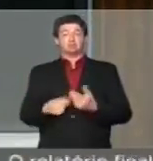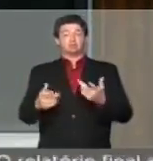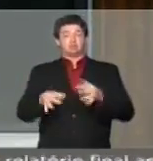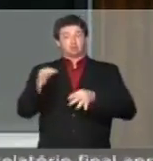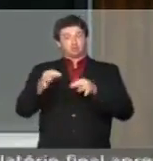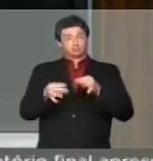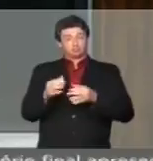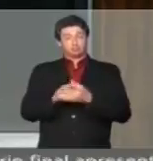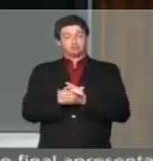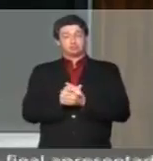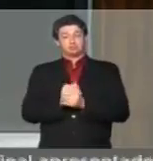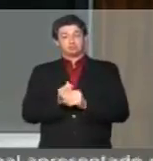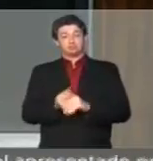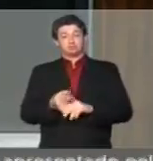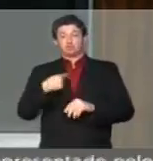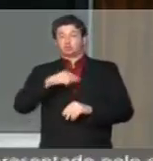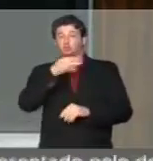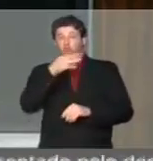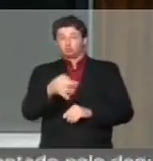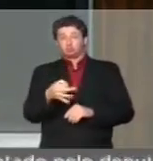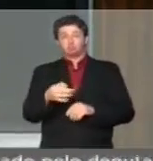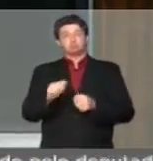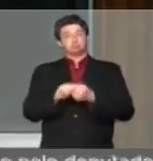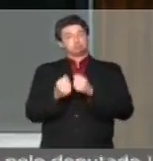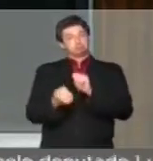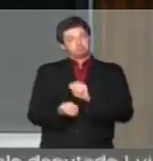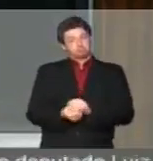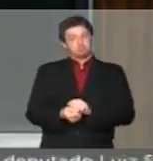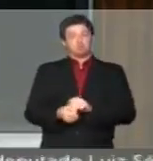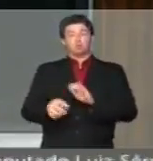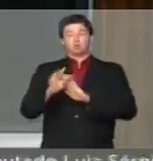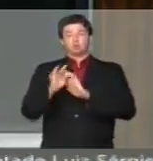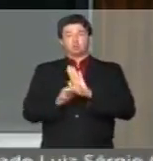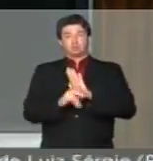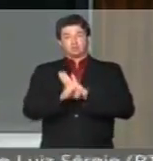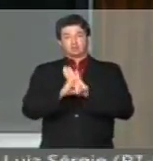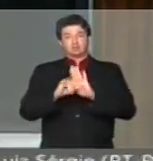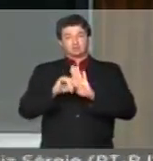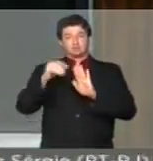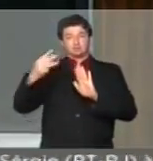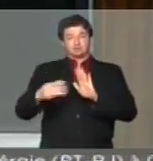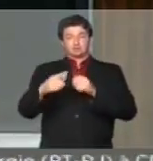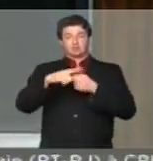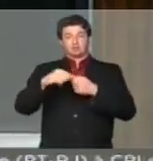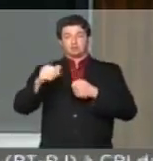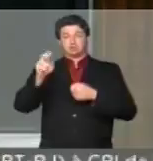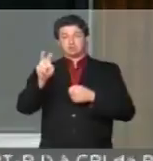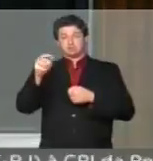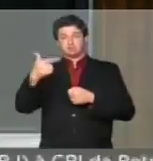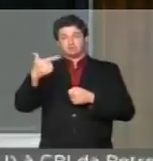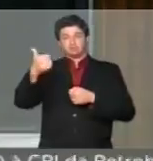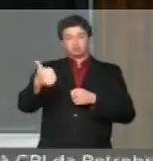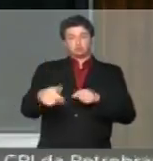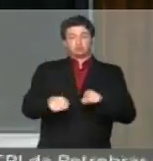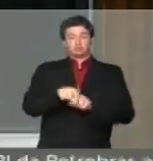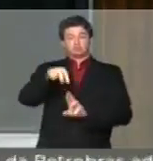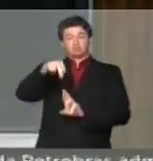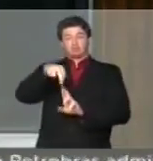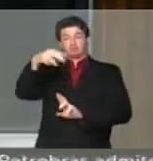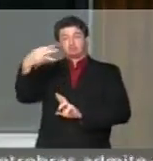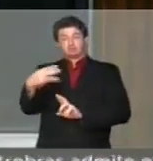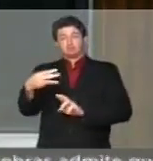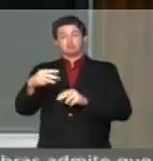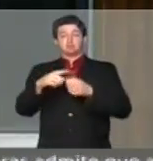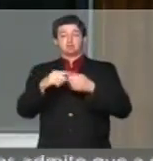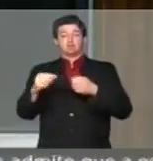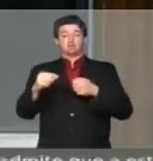juridicidade, sugerimos a adequação da redação do inciso 3º do artigo 521 e do parágrafo 3º